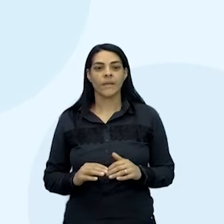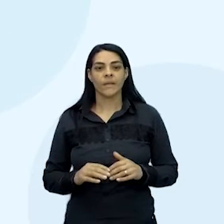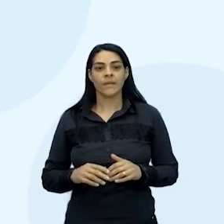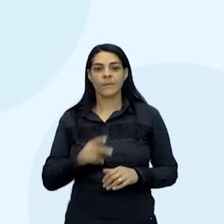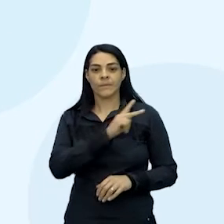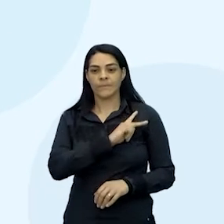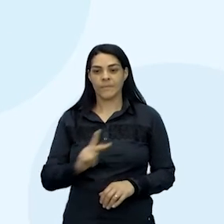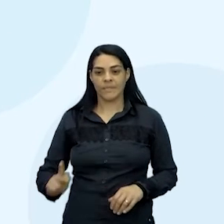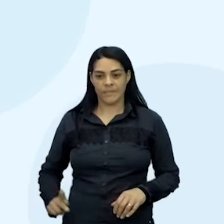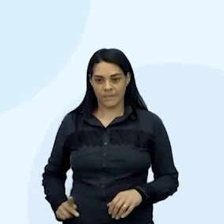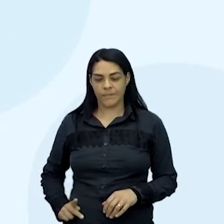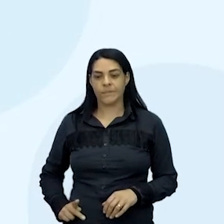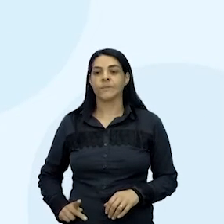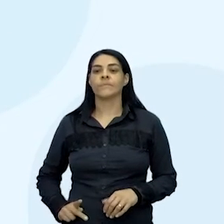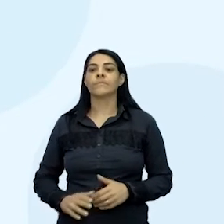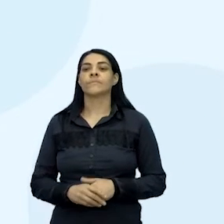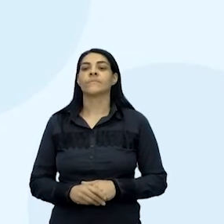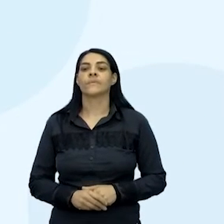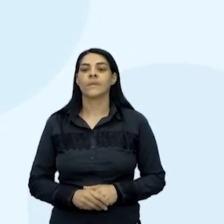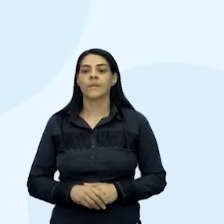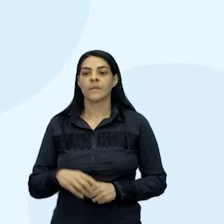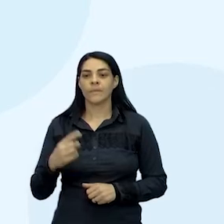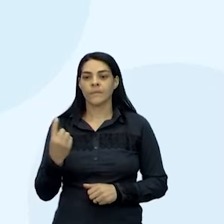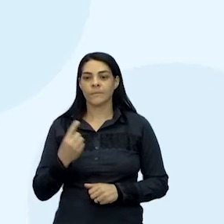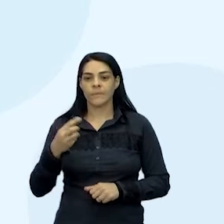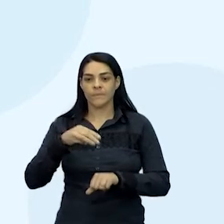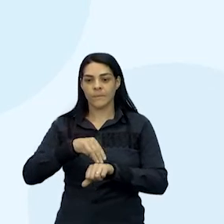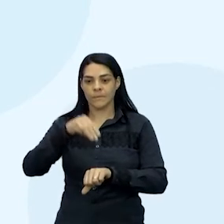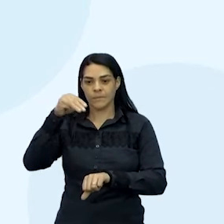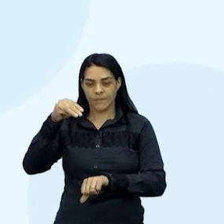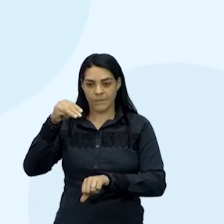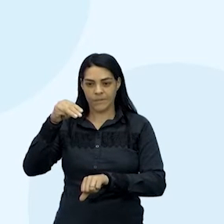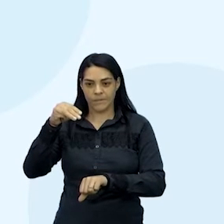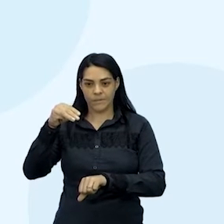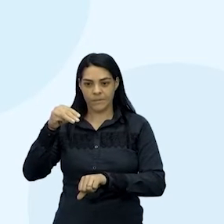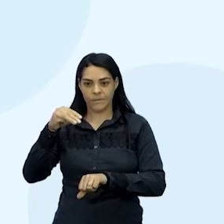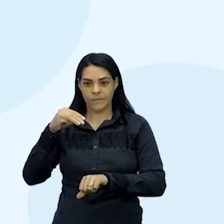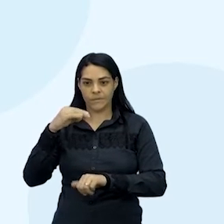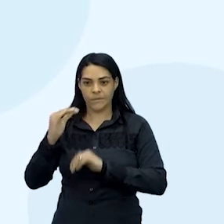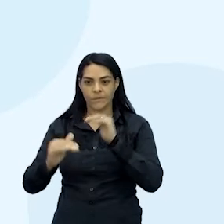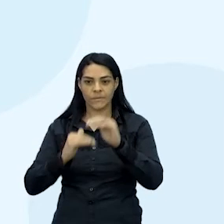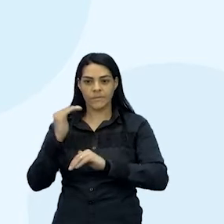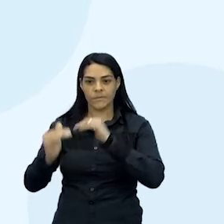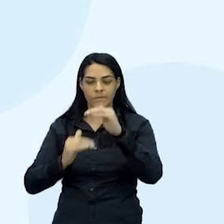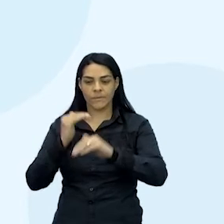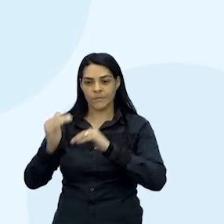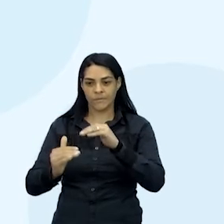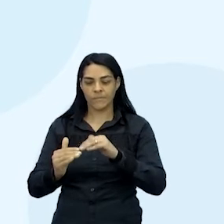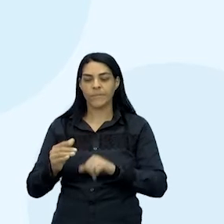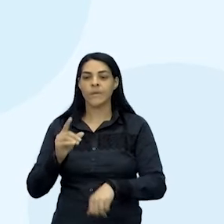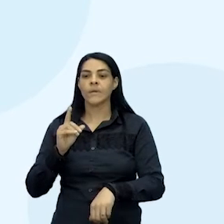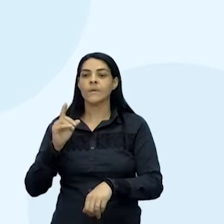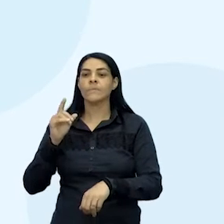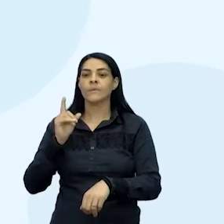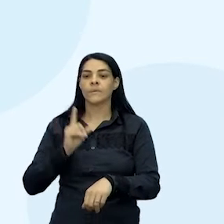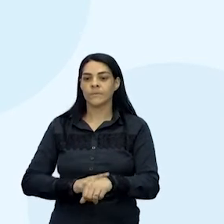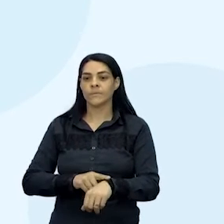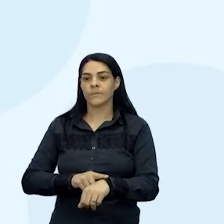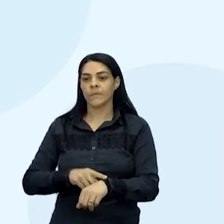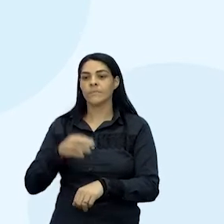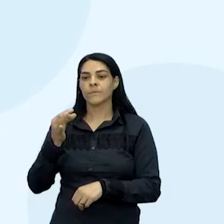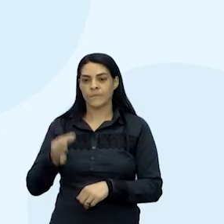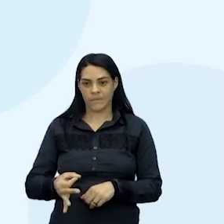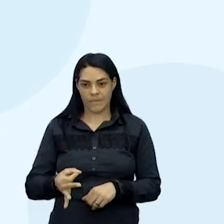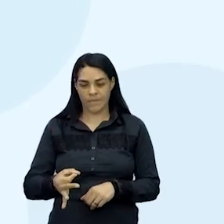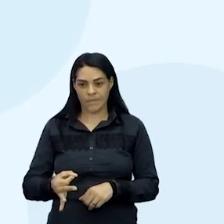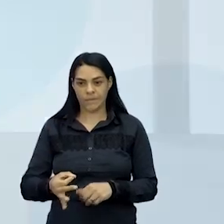funções do primeiro-ministro são desempenhadas por um prazo determinado. Beleza? Então a república é